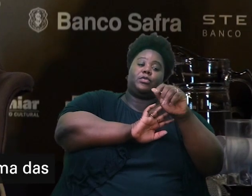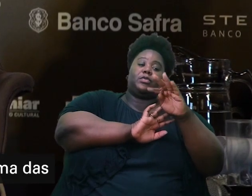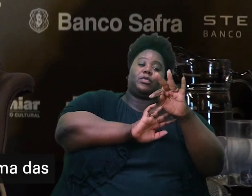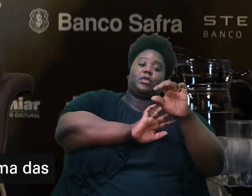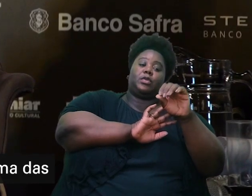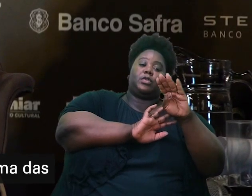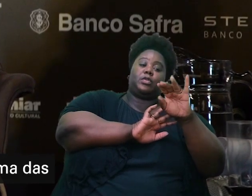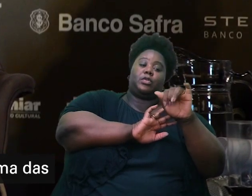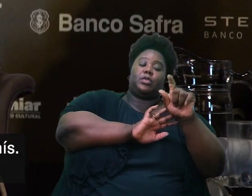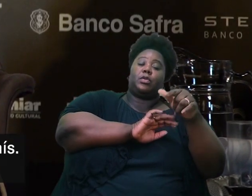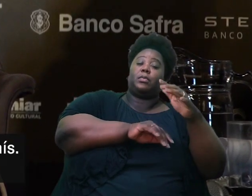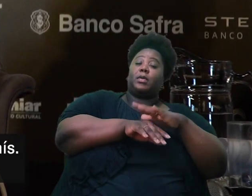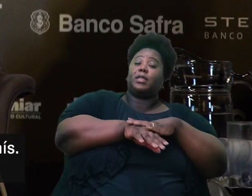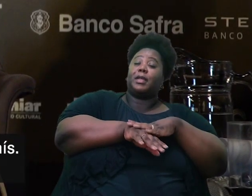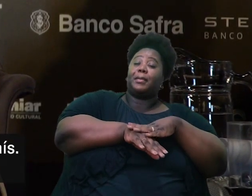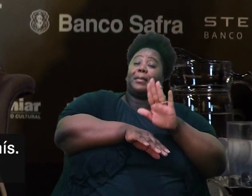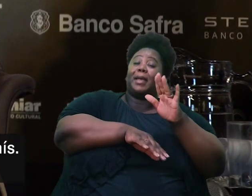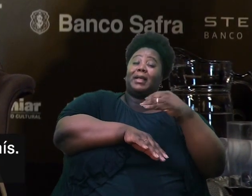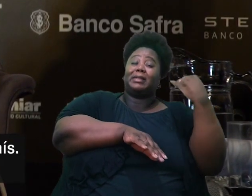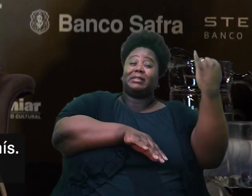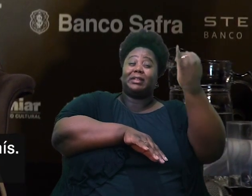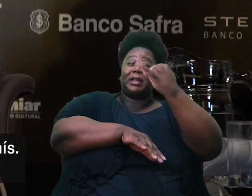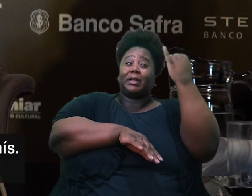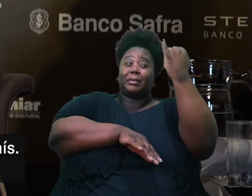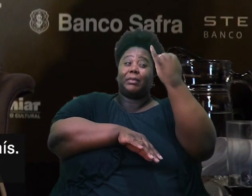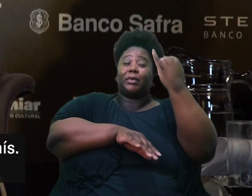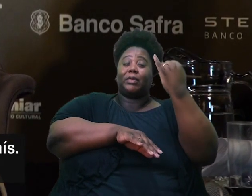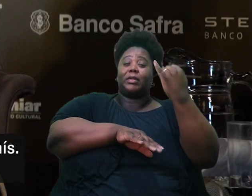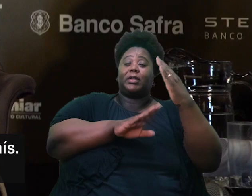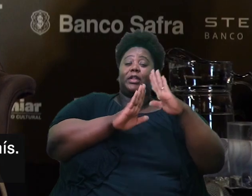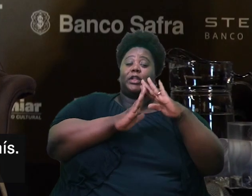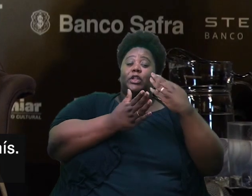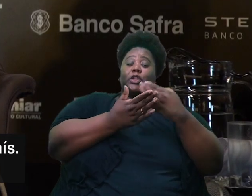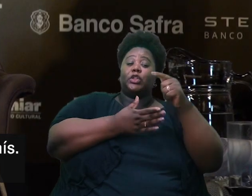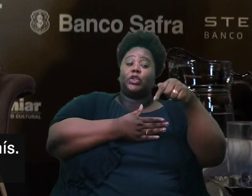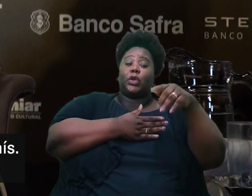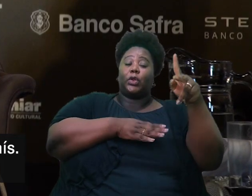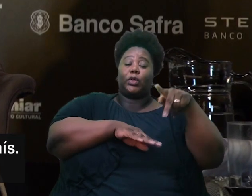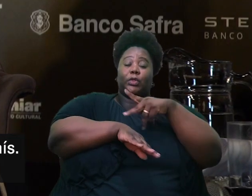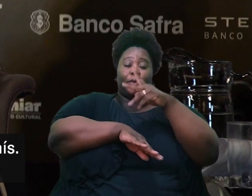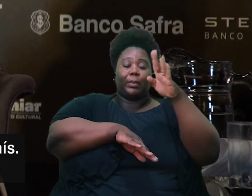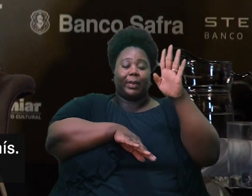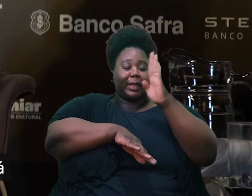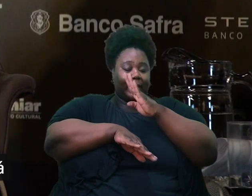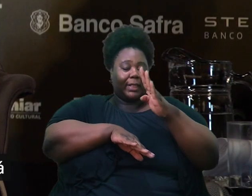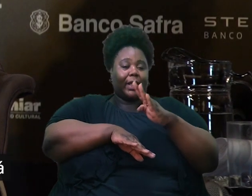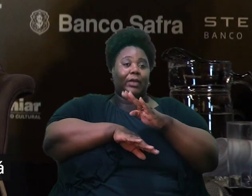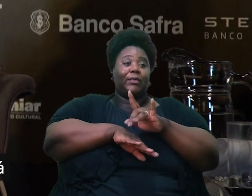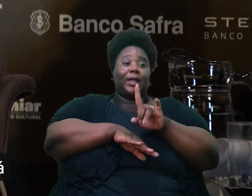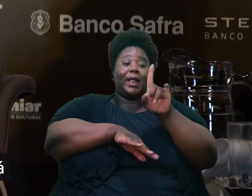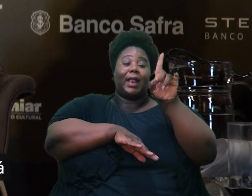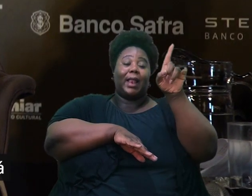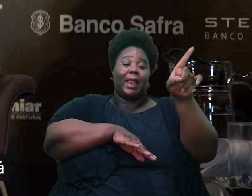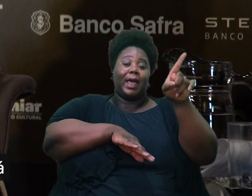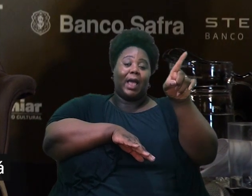diria que é das mais importantes escolas desse país. Para vocês terem ideia, lá